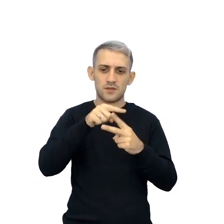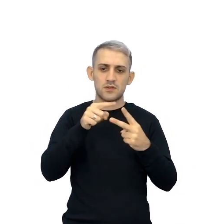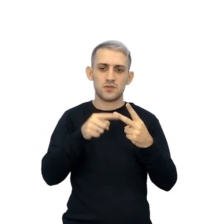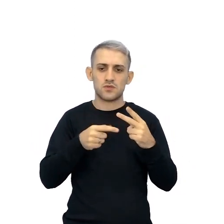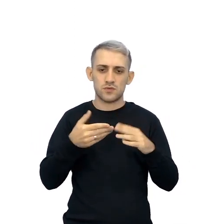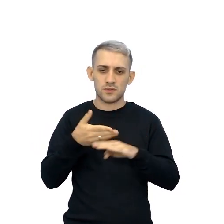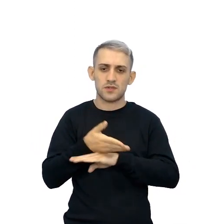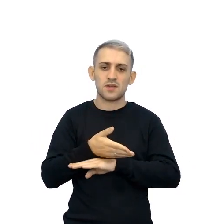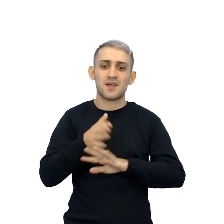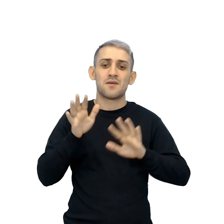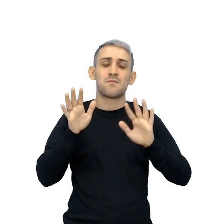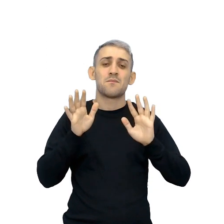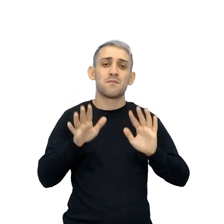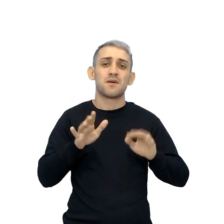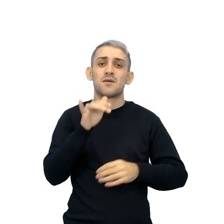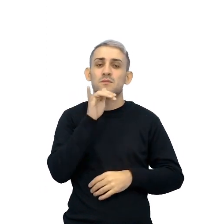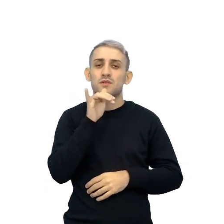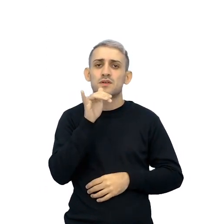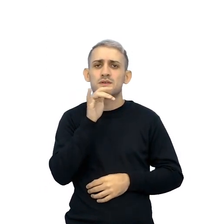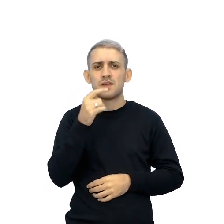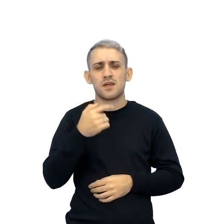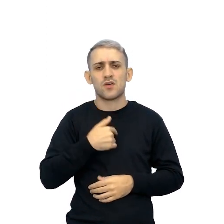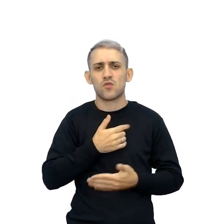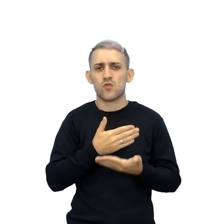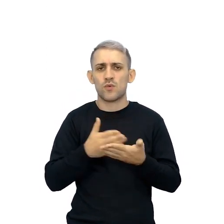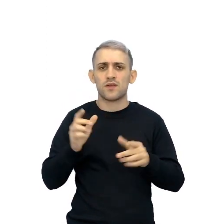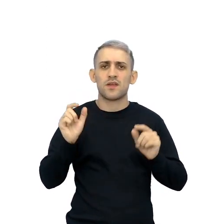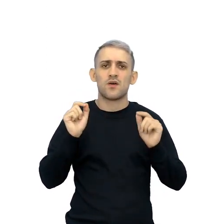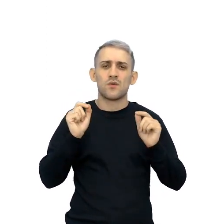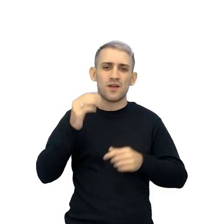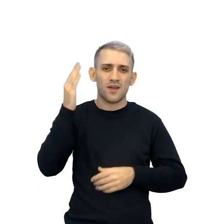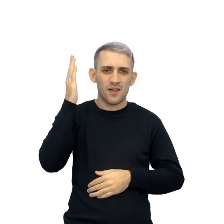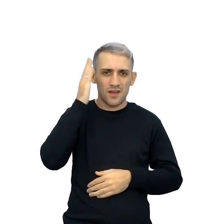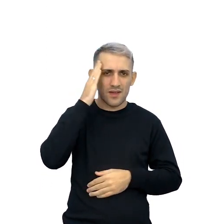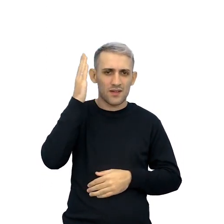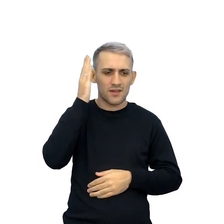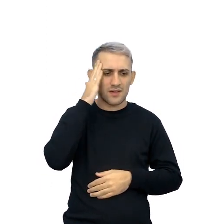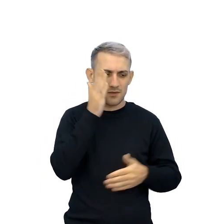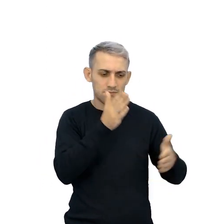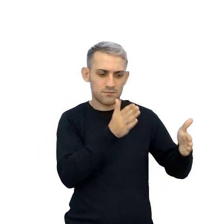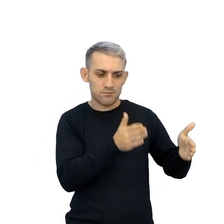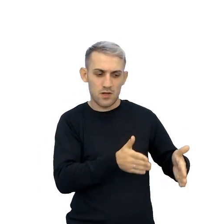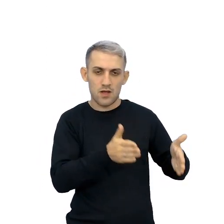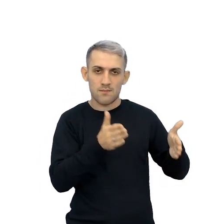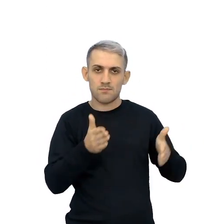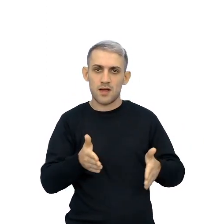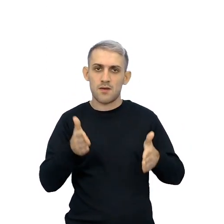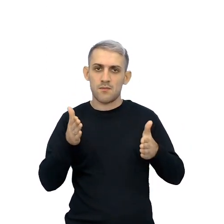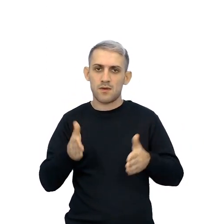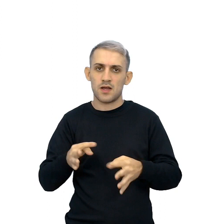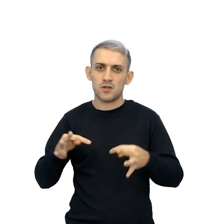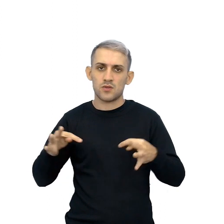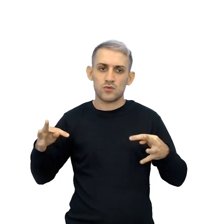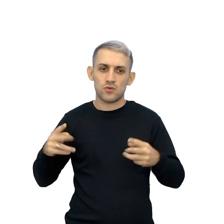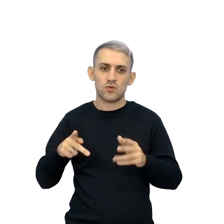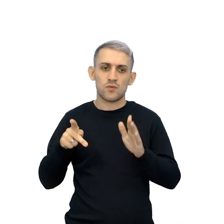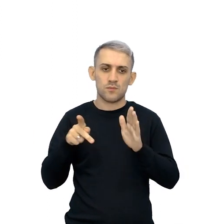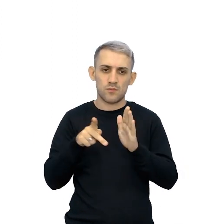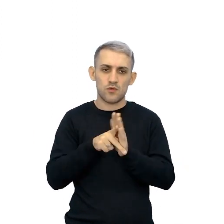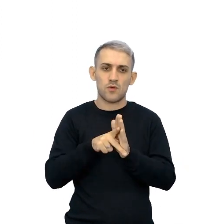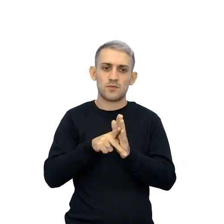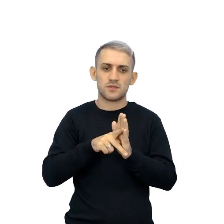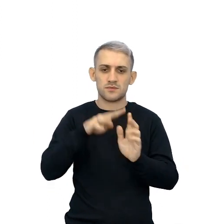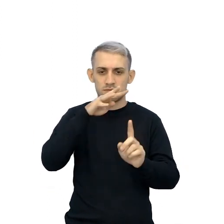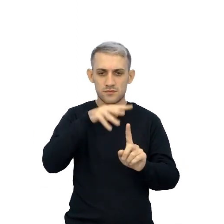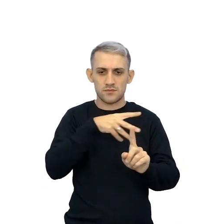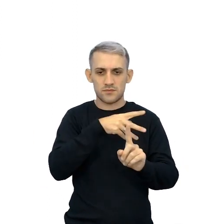entrada, mas se eu começo a entender um processo aqui do ciclo